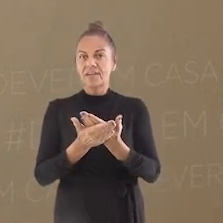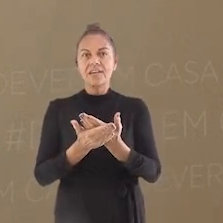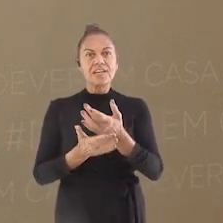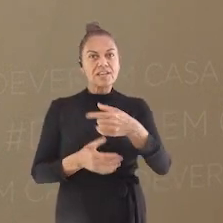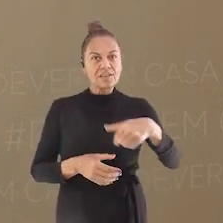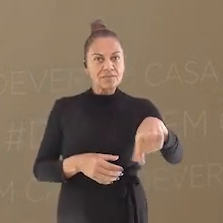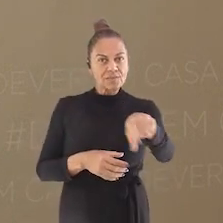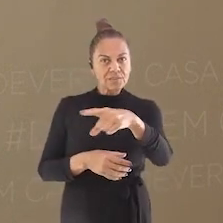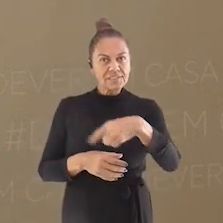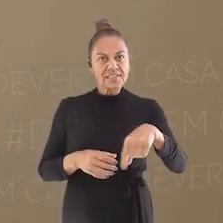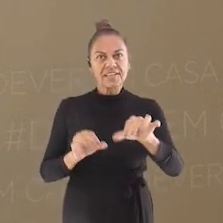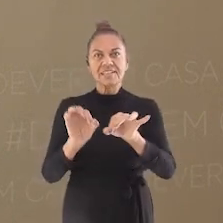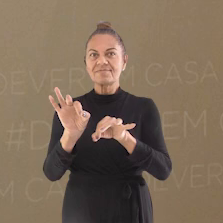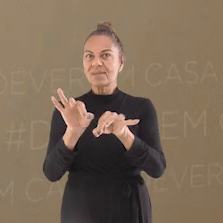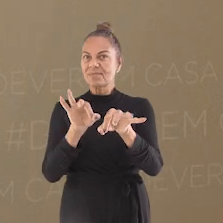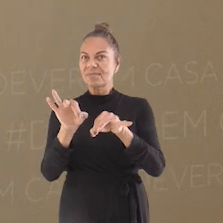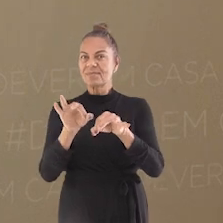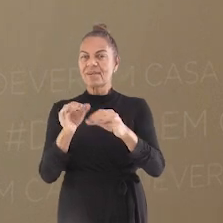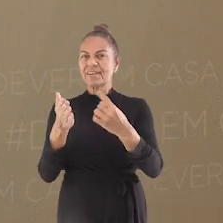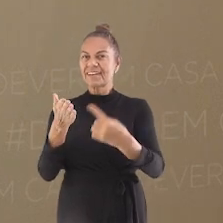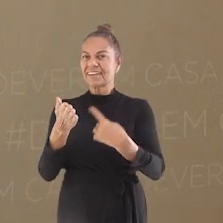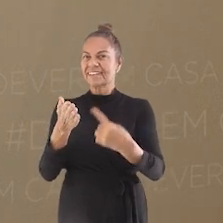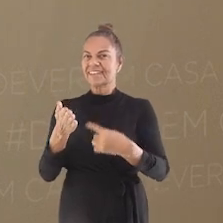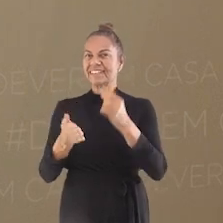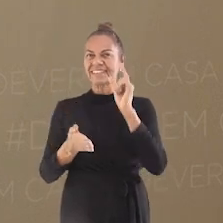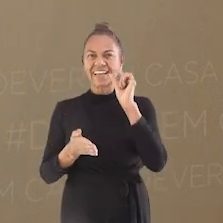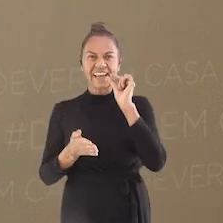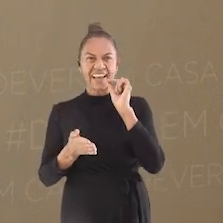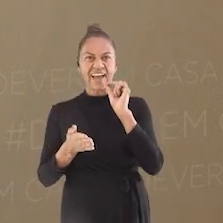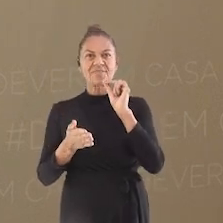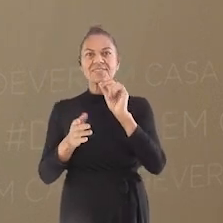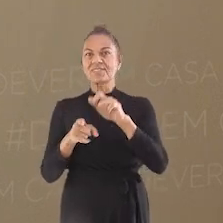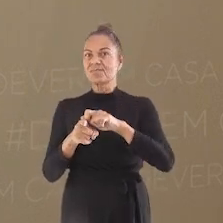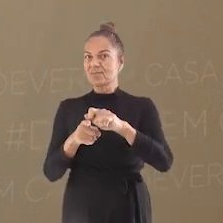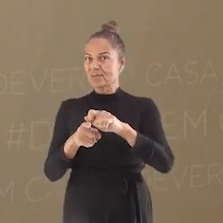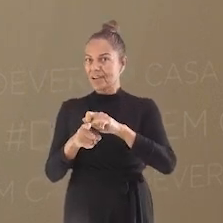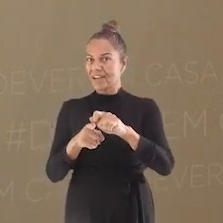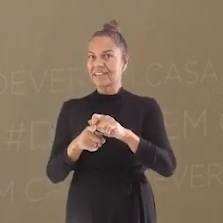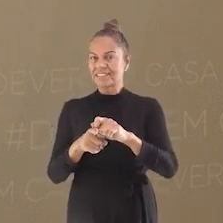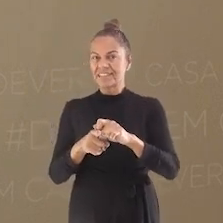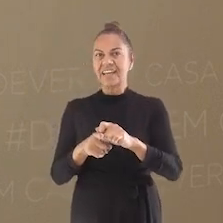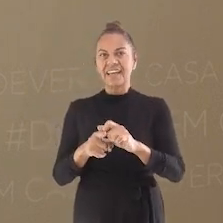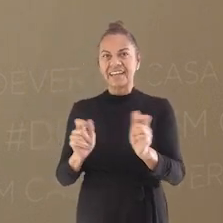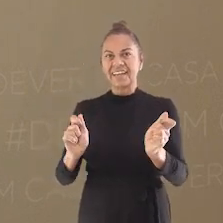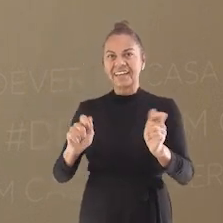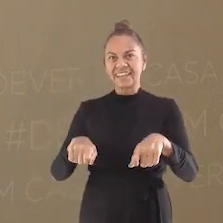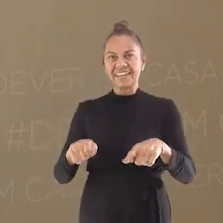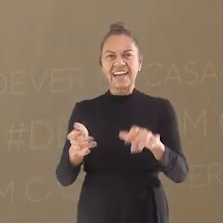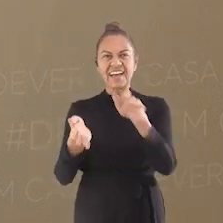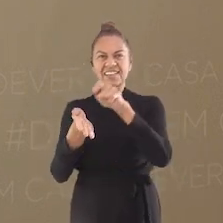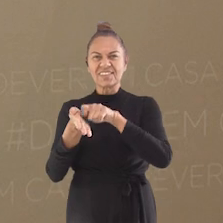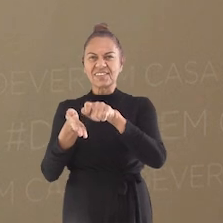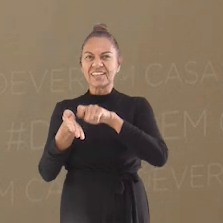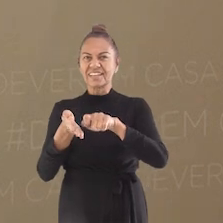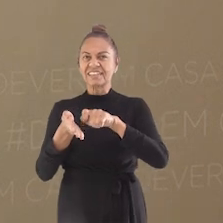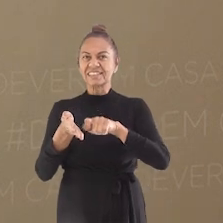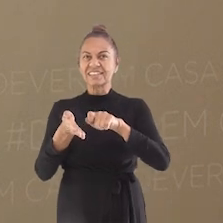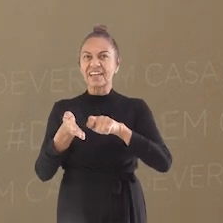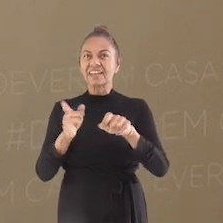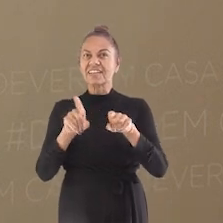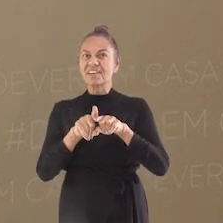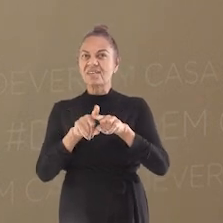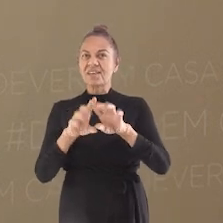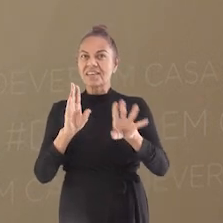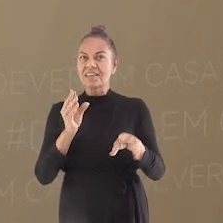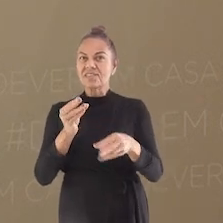um caderno, um lápis e uma borracha para a aula de hoje. Dessa forma, você pode fazer anotações e resumos para que